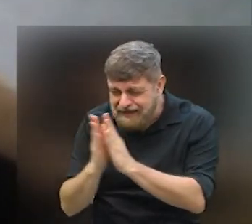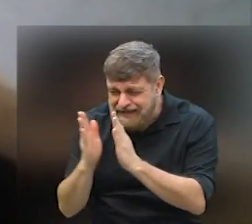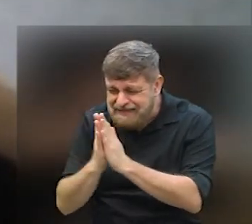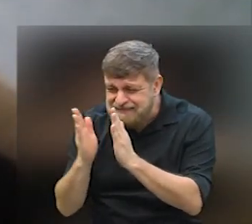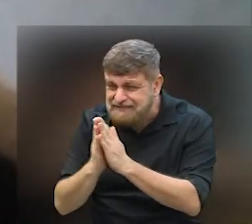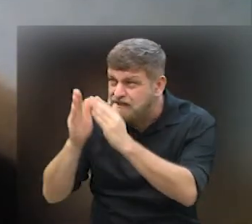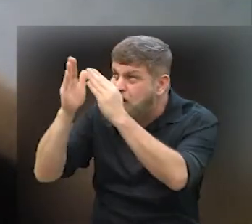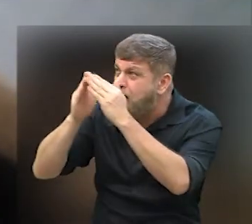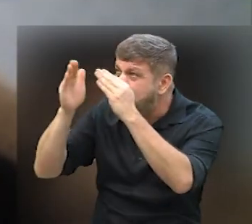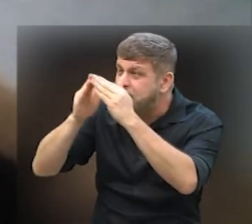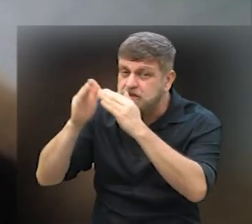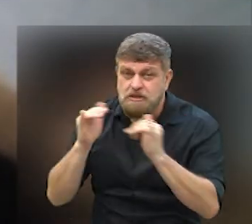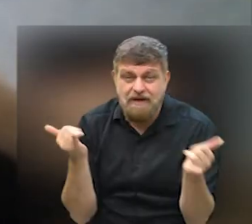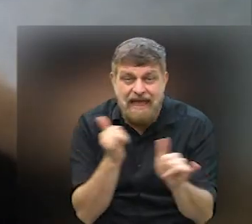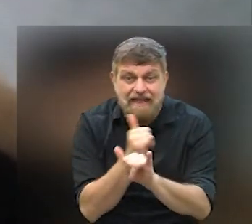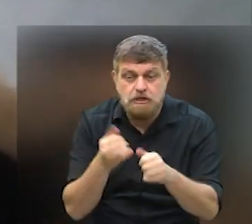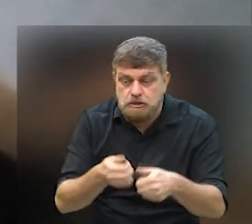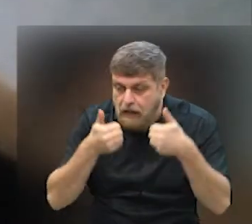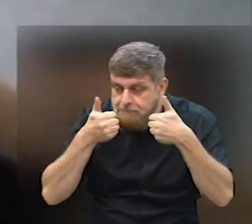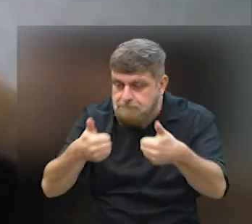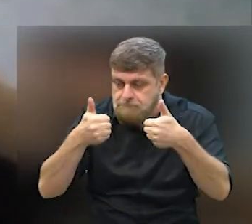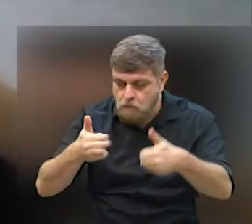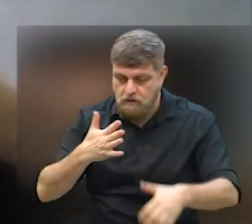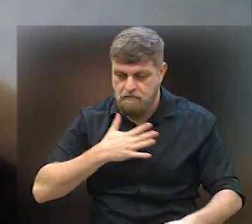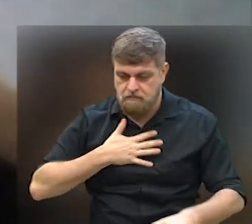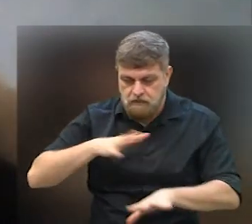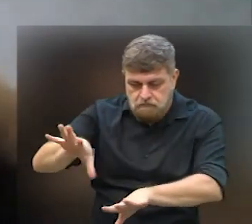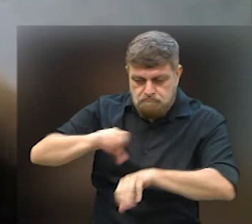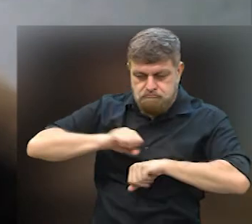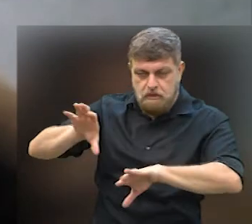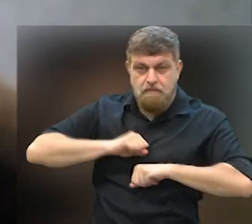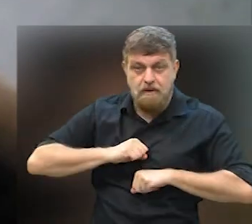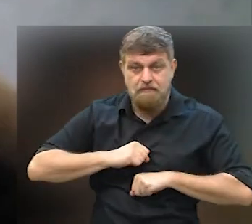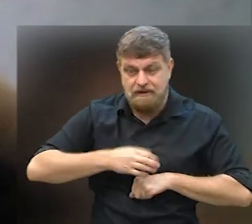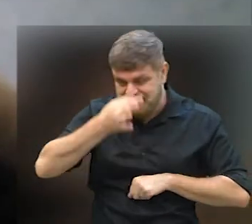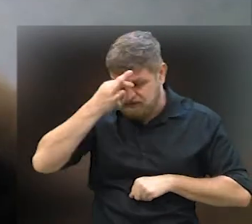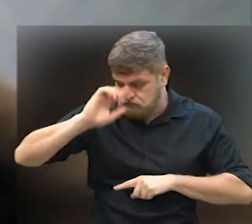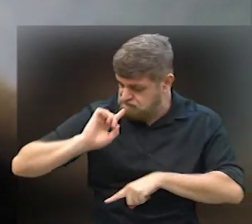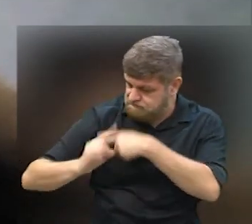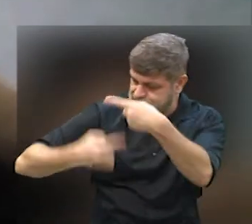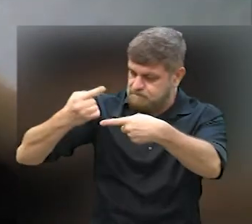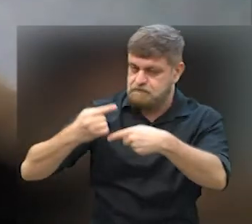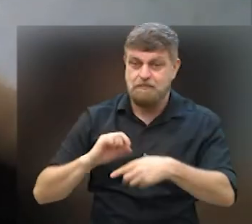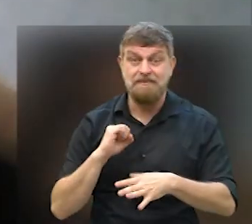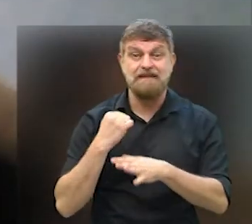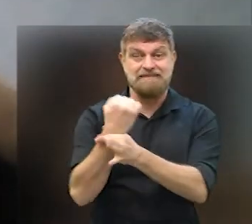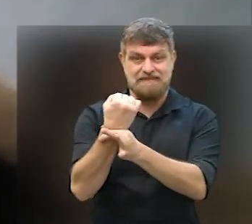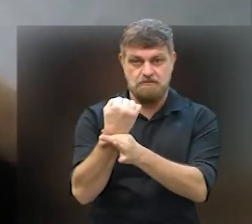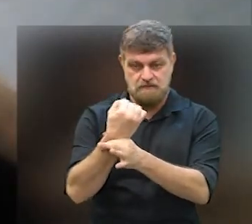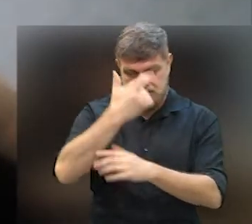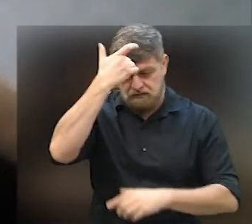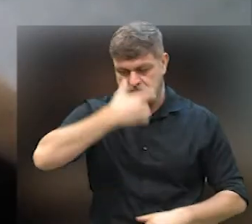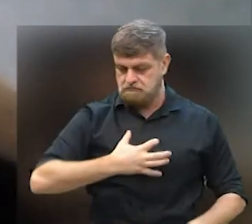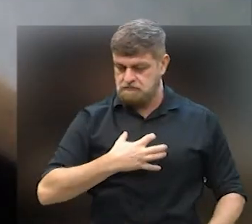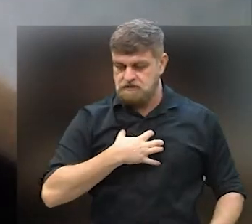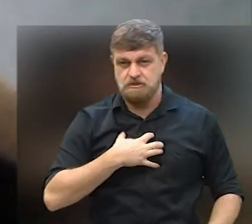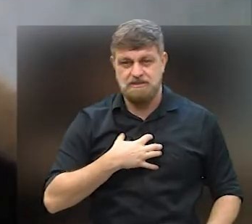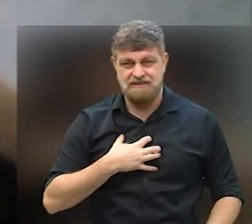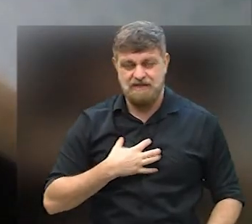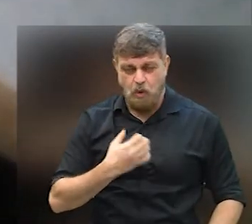orando, rezando, pedindo, emanando energia positiva para que eu tivesse sucesso e segurança nessa expedição. É impressionante